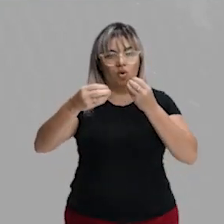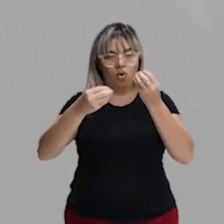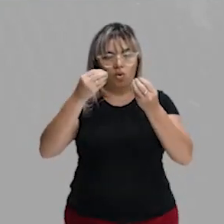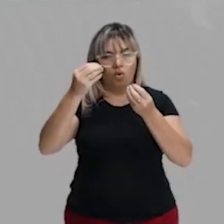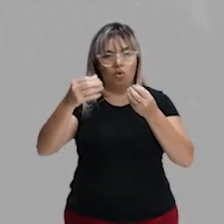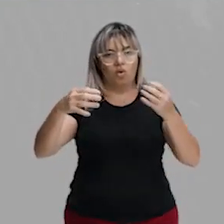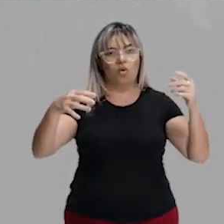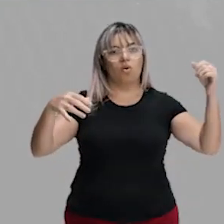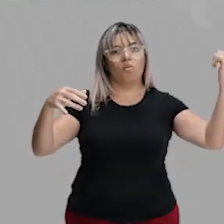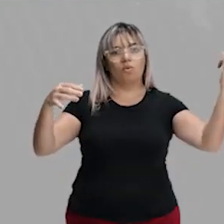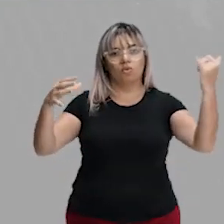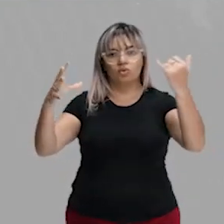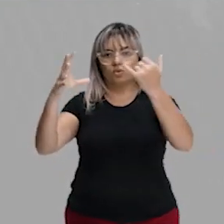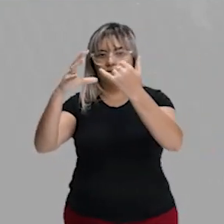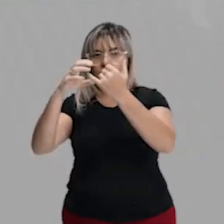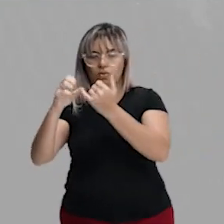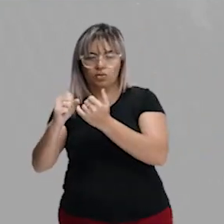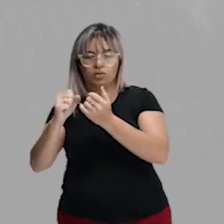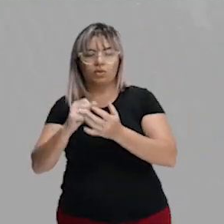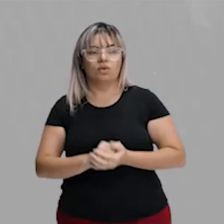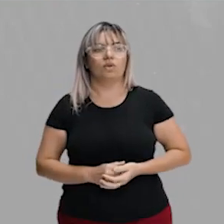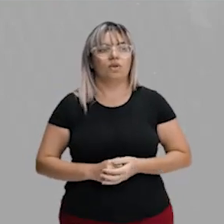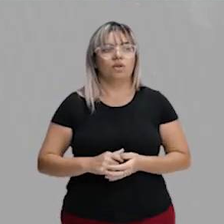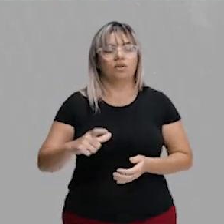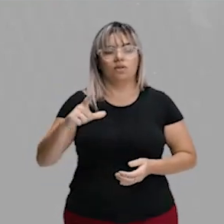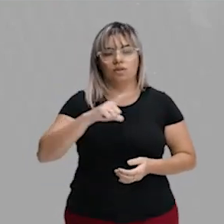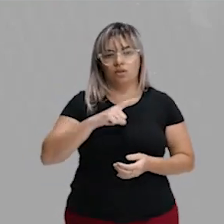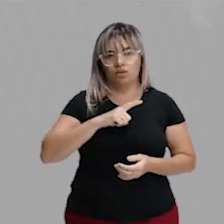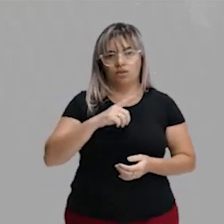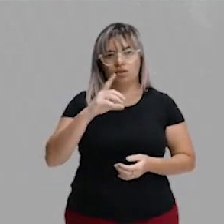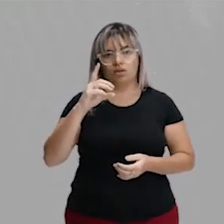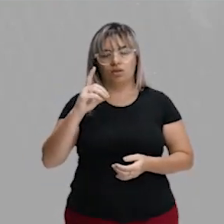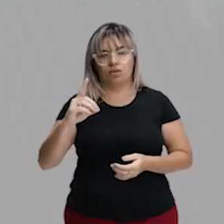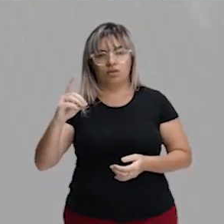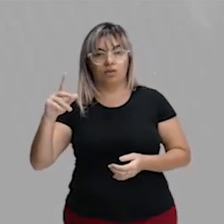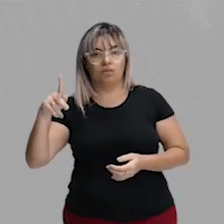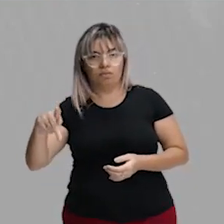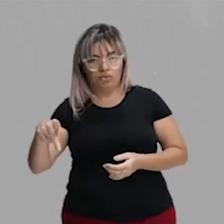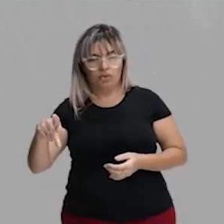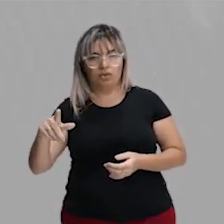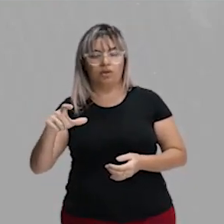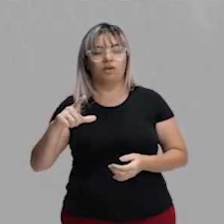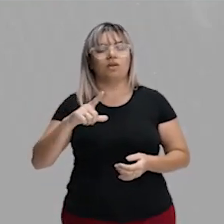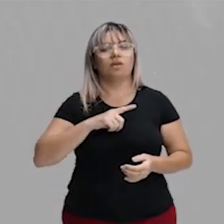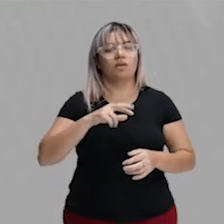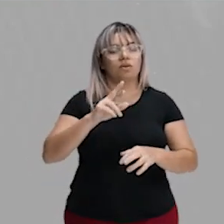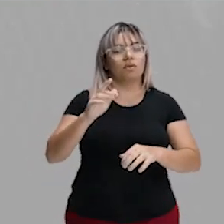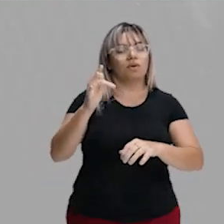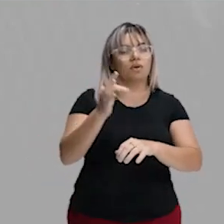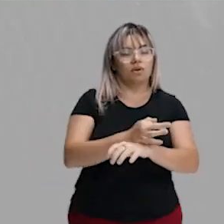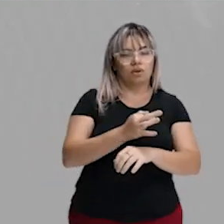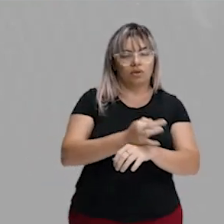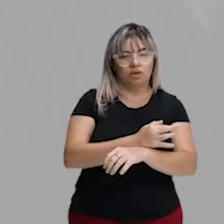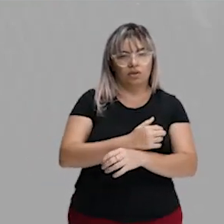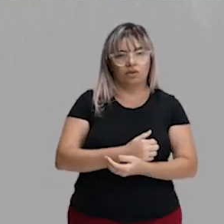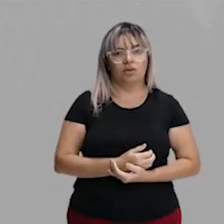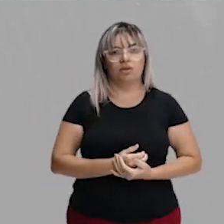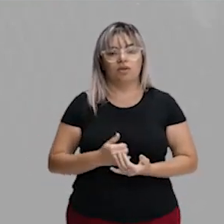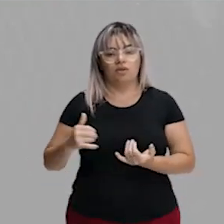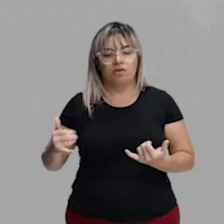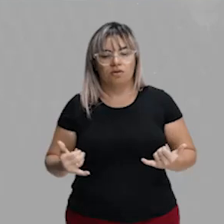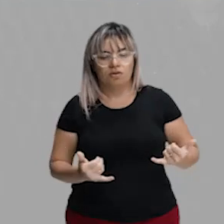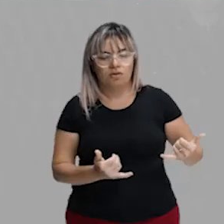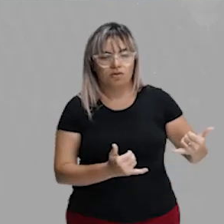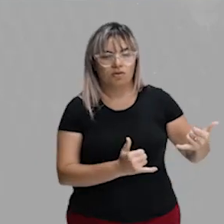esqueçam. Se tem aí uma DDP e tem uma resistência, e eu tenho corrente